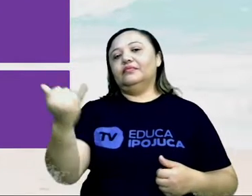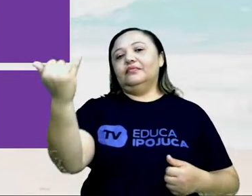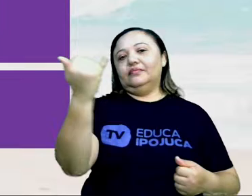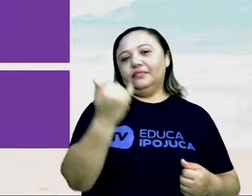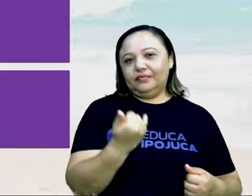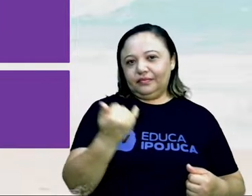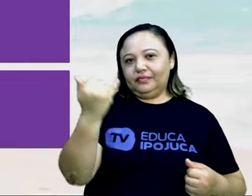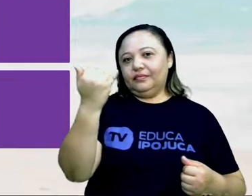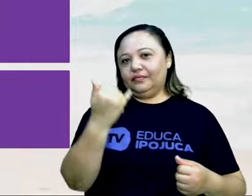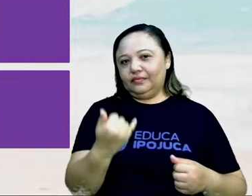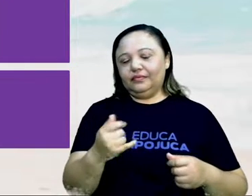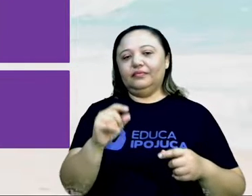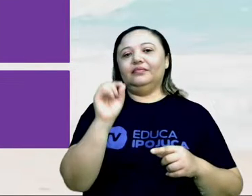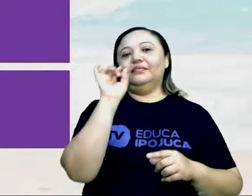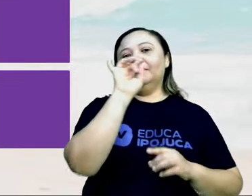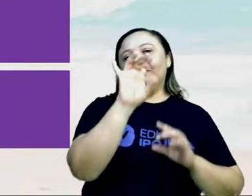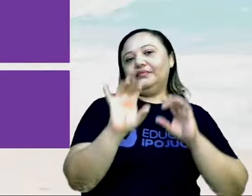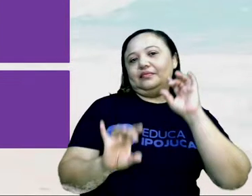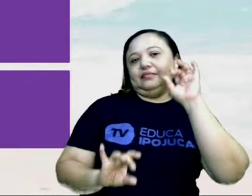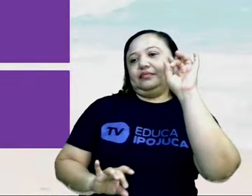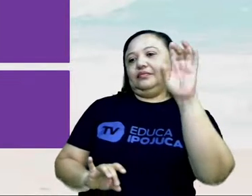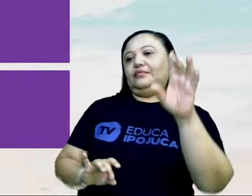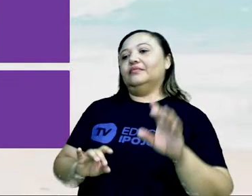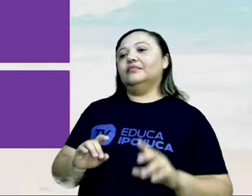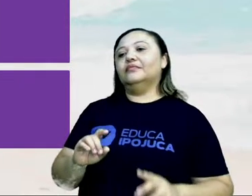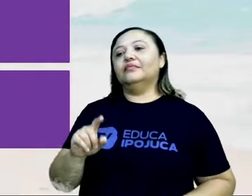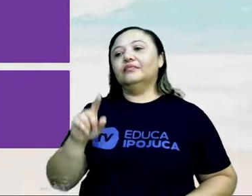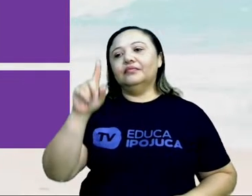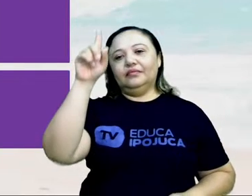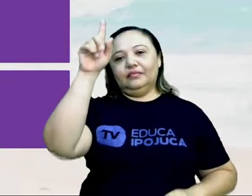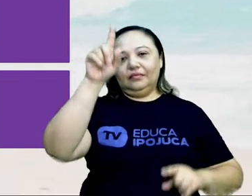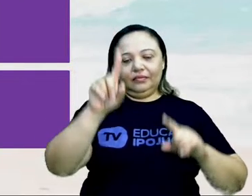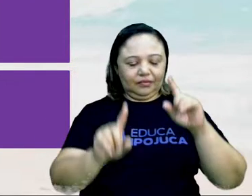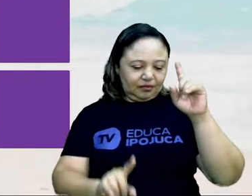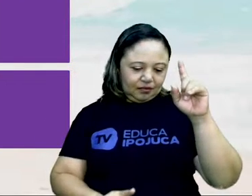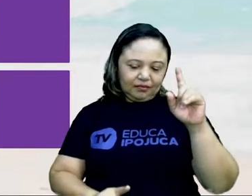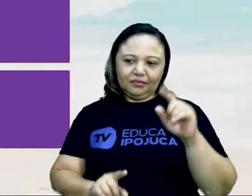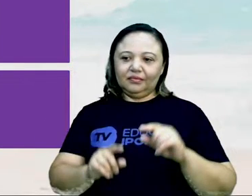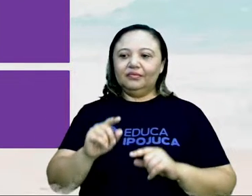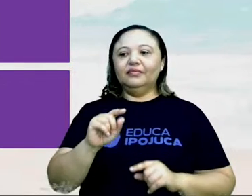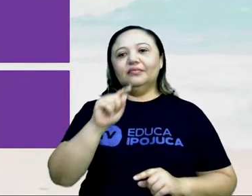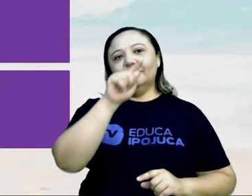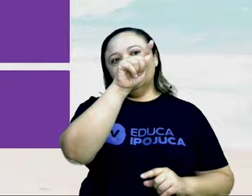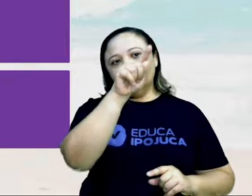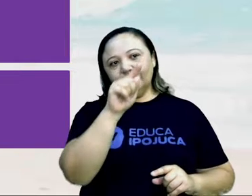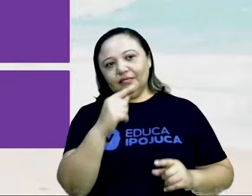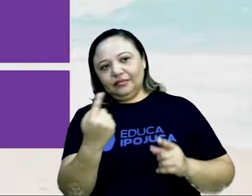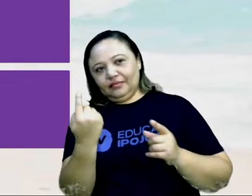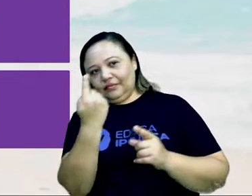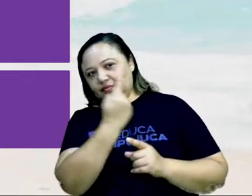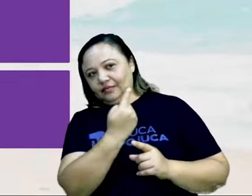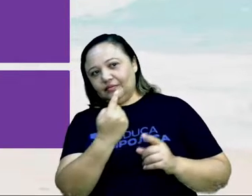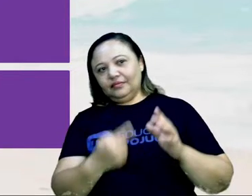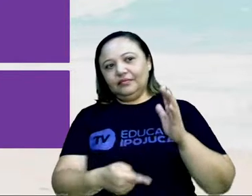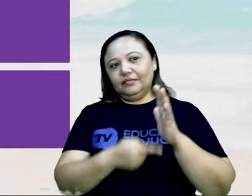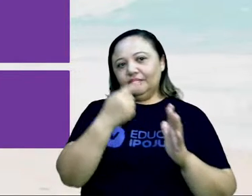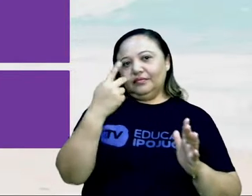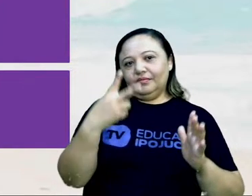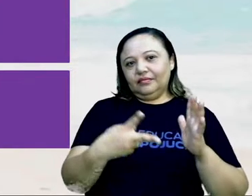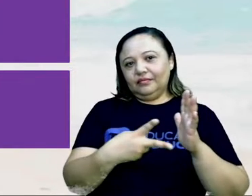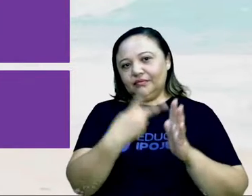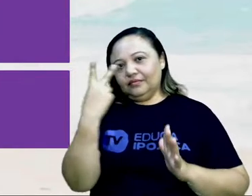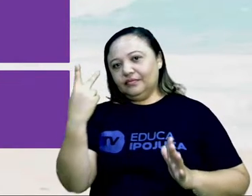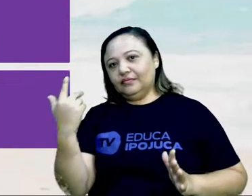localização de cada uma. Mas imagina ficar dizendo para cima, para baixo, a primeira, a